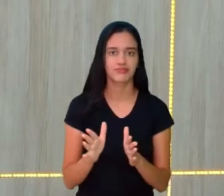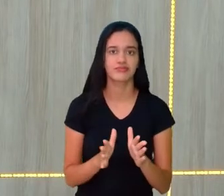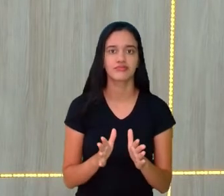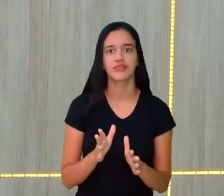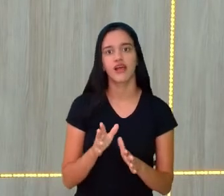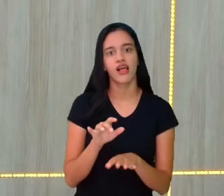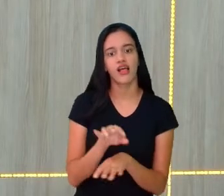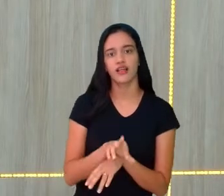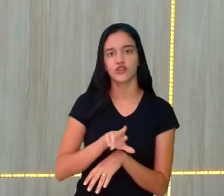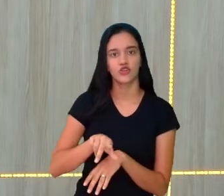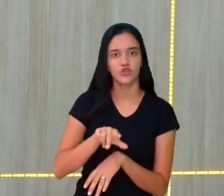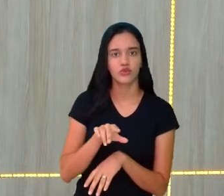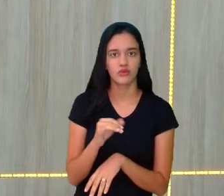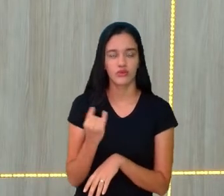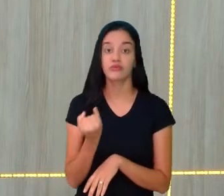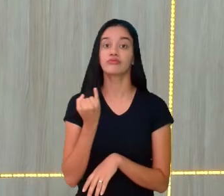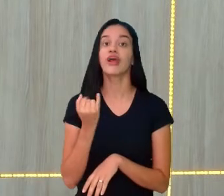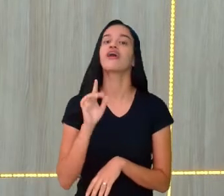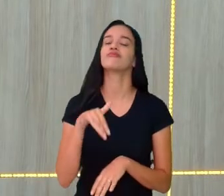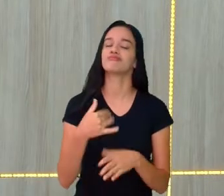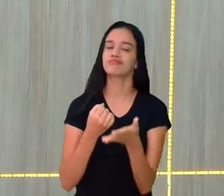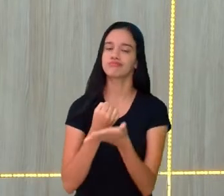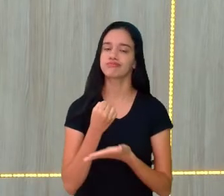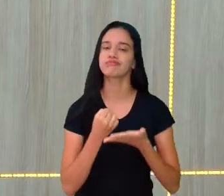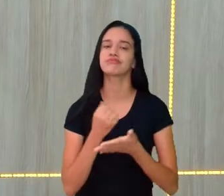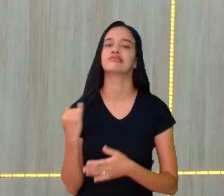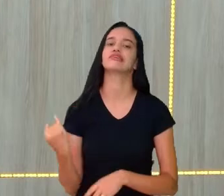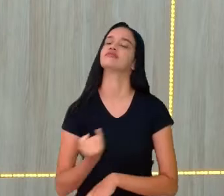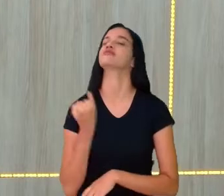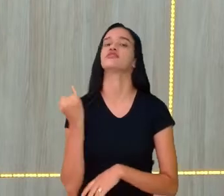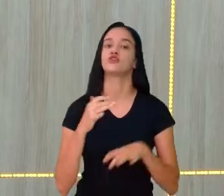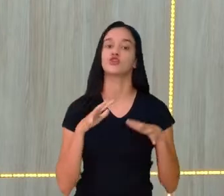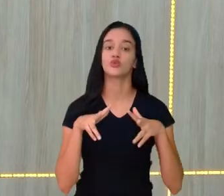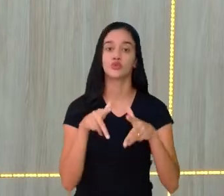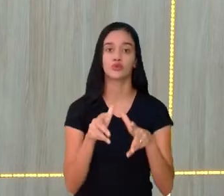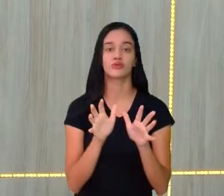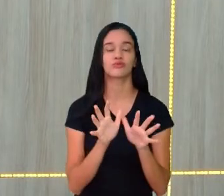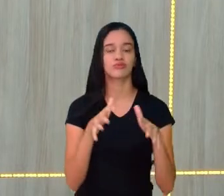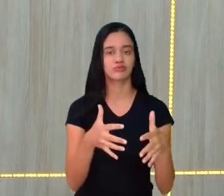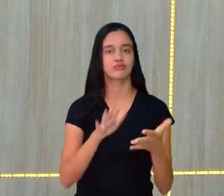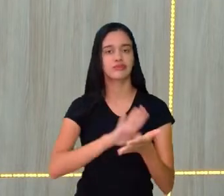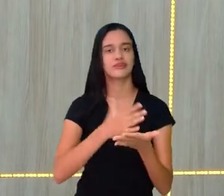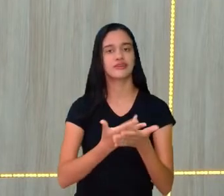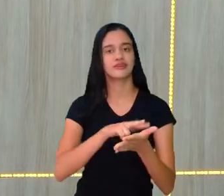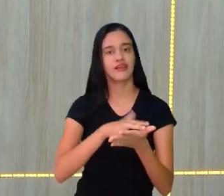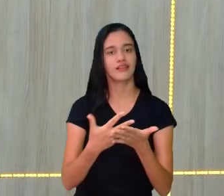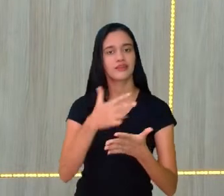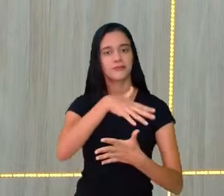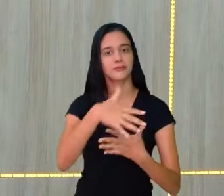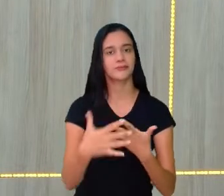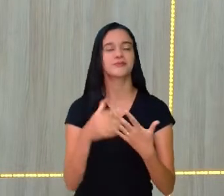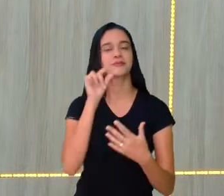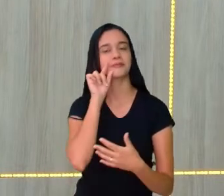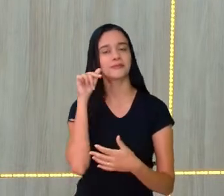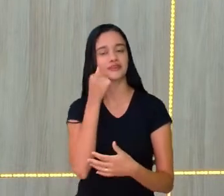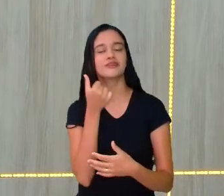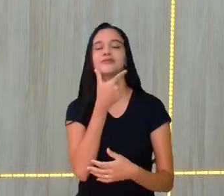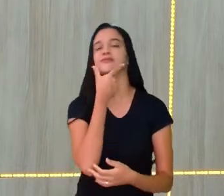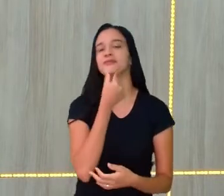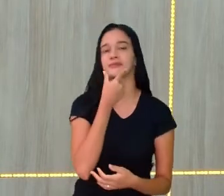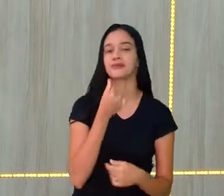é apenas importante, ela é fundamental. Então, toda a equipe de intérprete de Libras, né, com as meninas e os